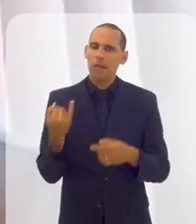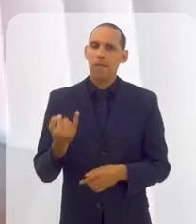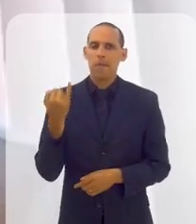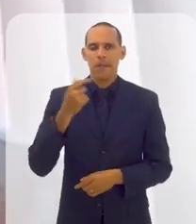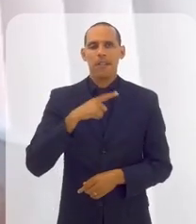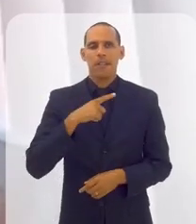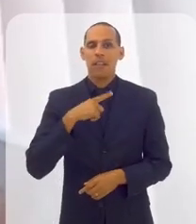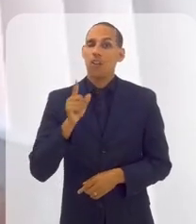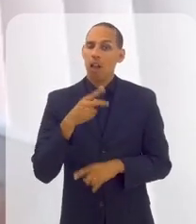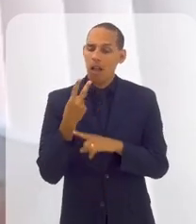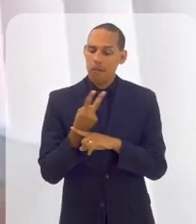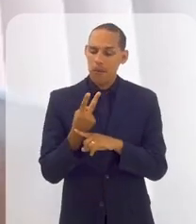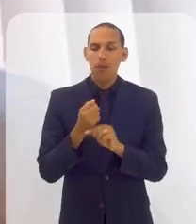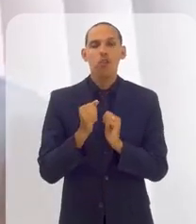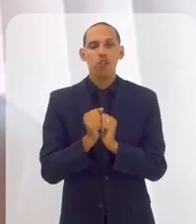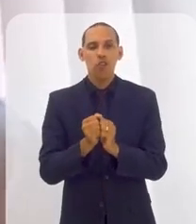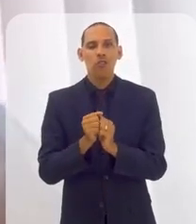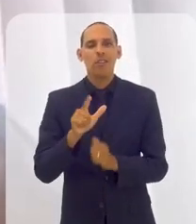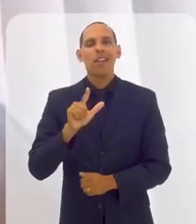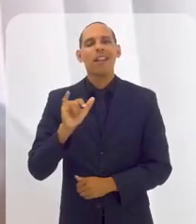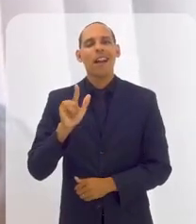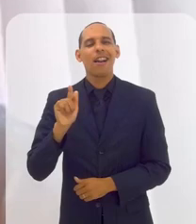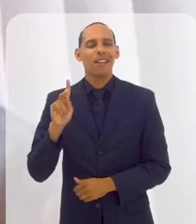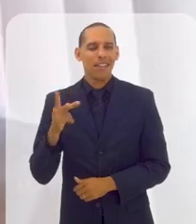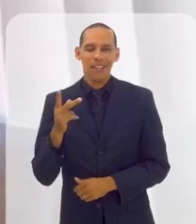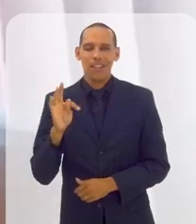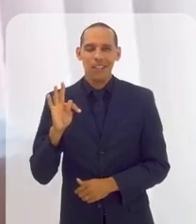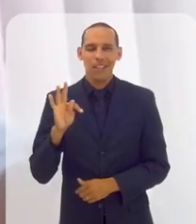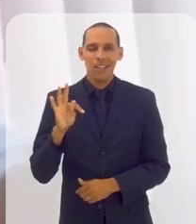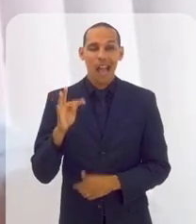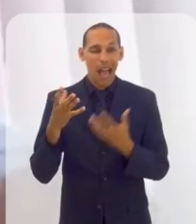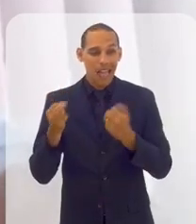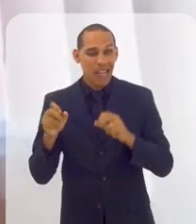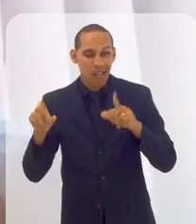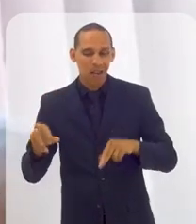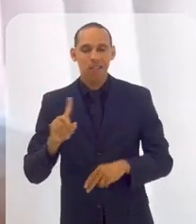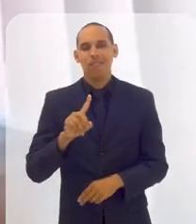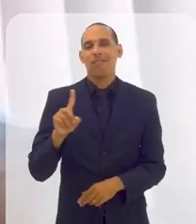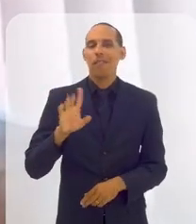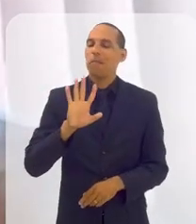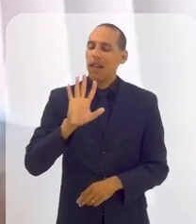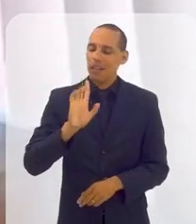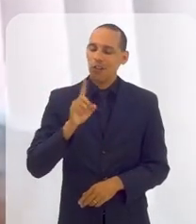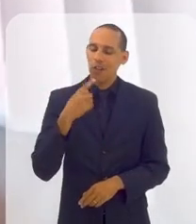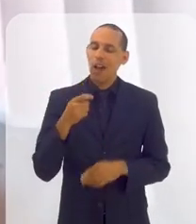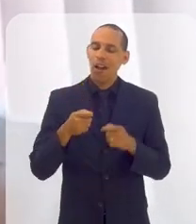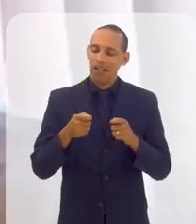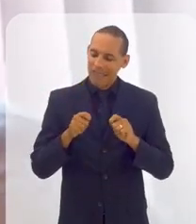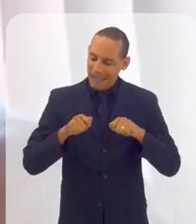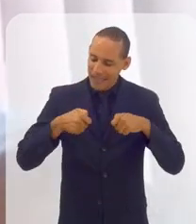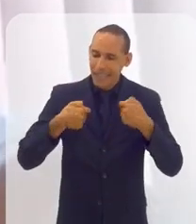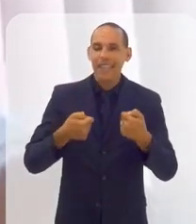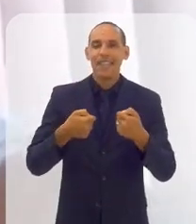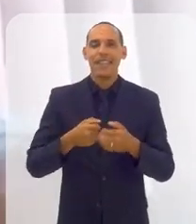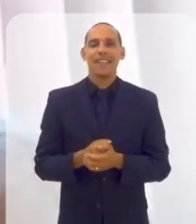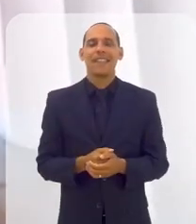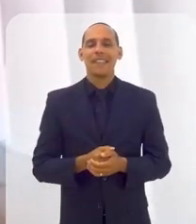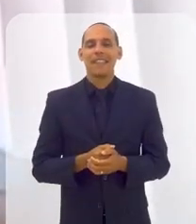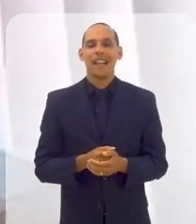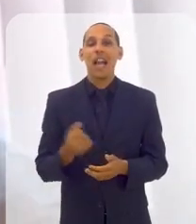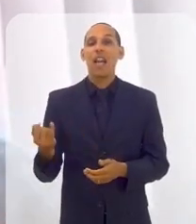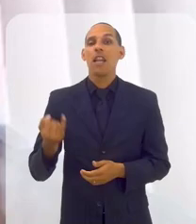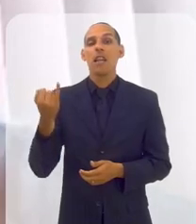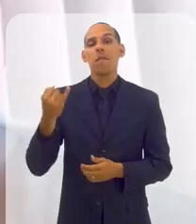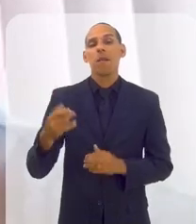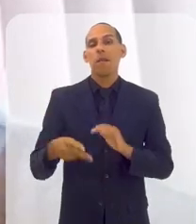um diálogo importante, né? A gente está buscando isso com a Light, que já não estão tão azeitado. É assim, mas vamos continuar insistindo